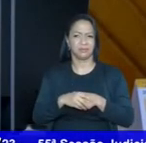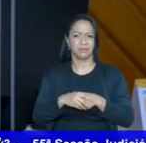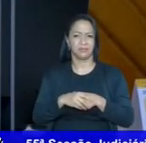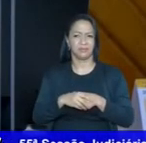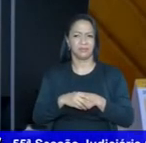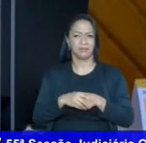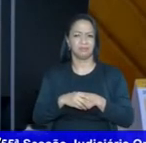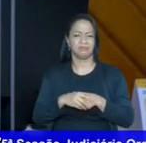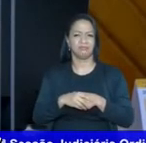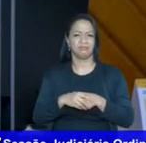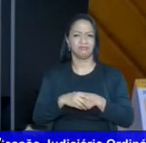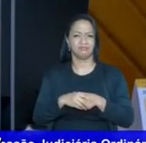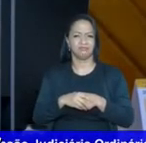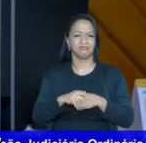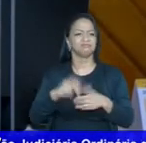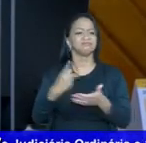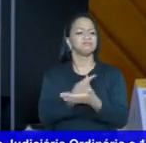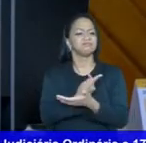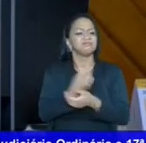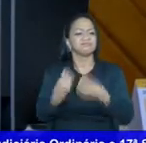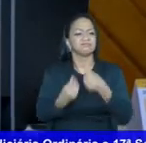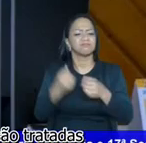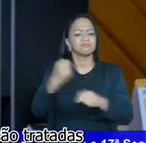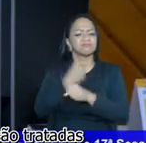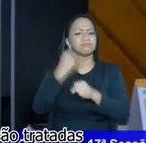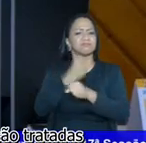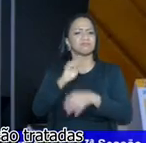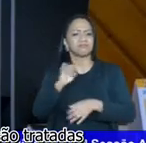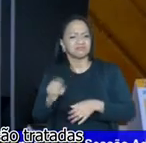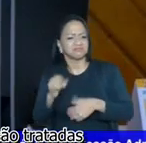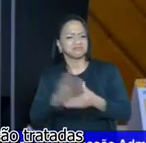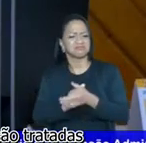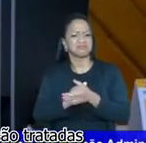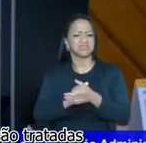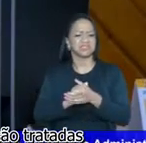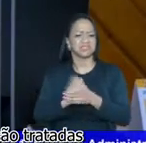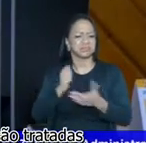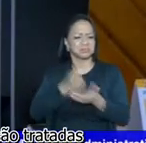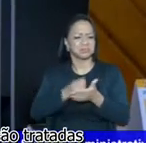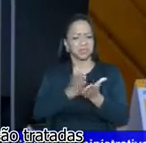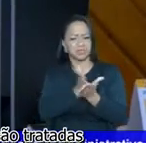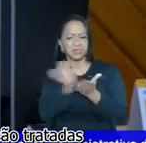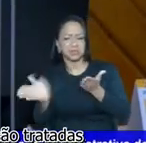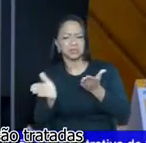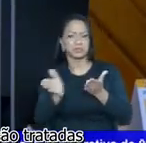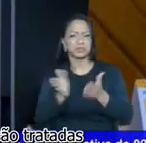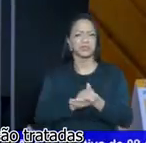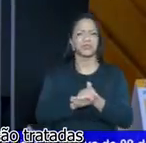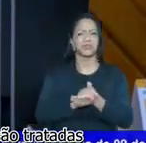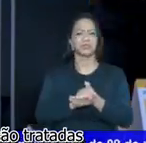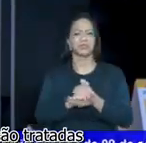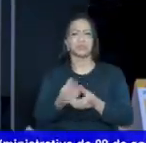As circunstâncias como a escola foi construída, se houve superfaturamento, se houve desvio de recursos, são